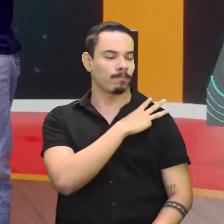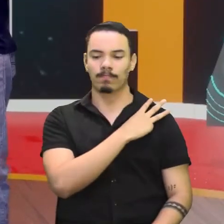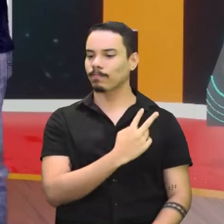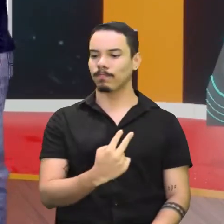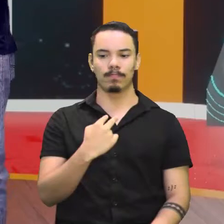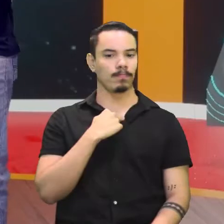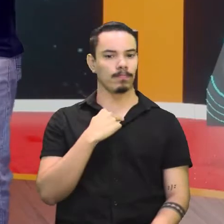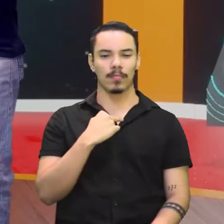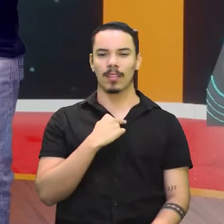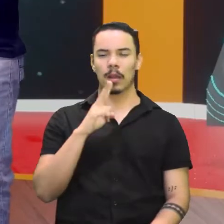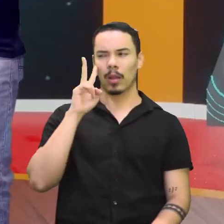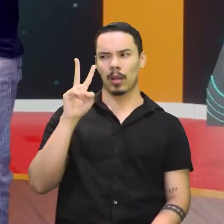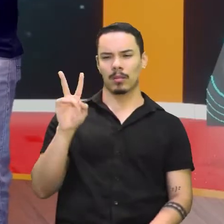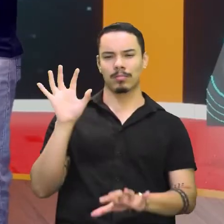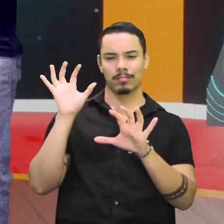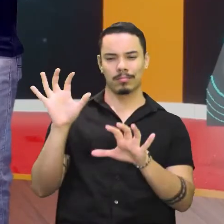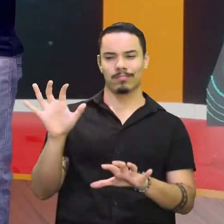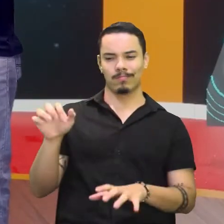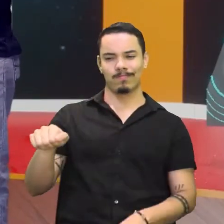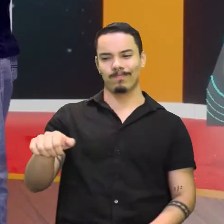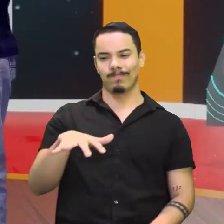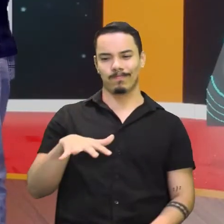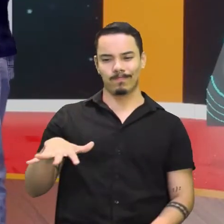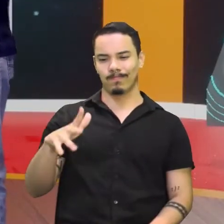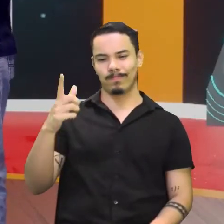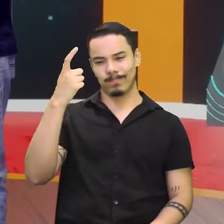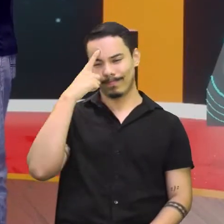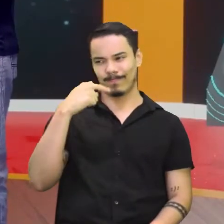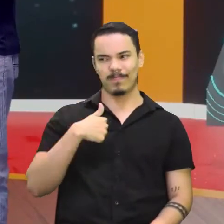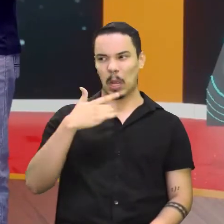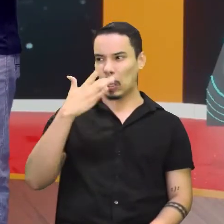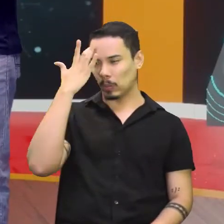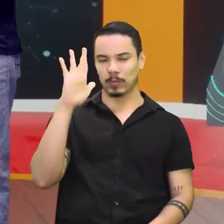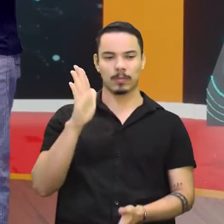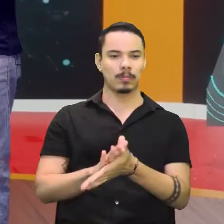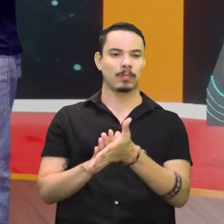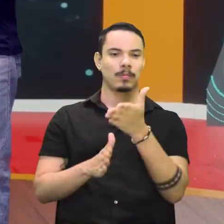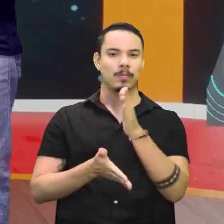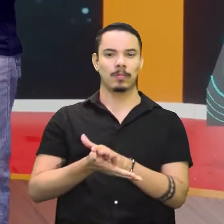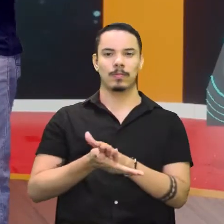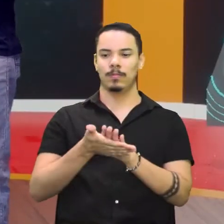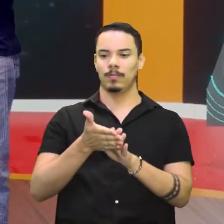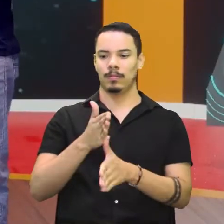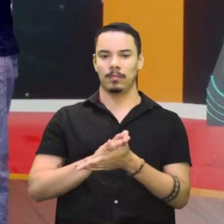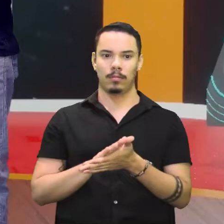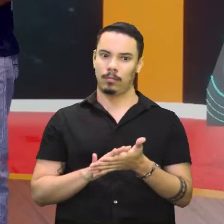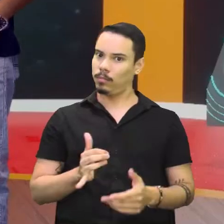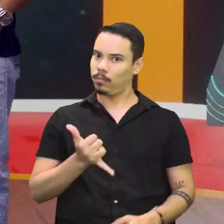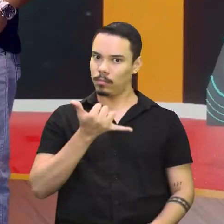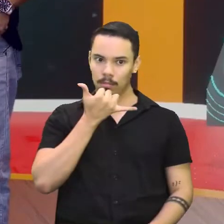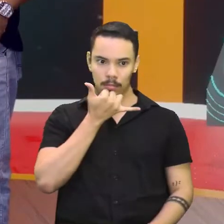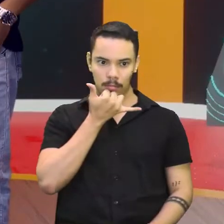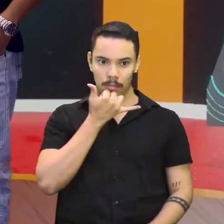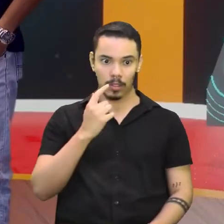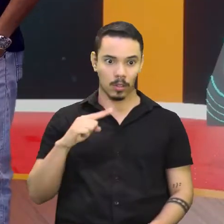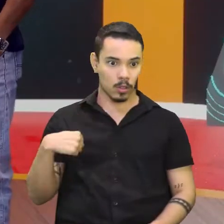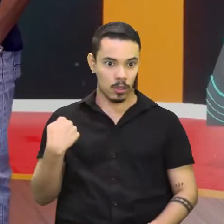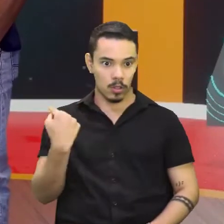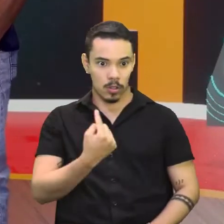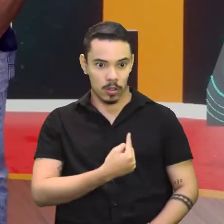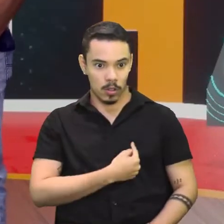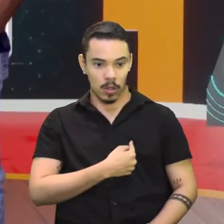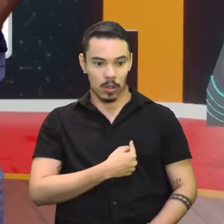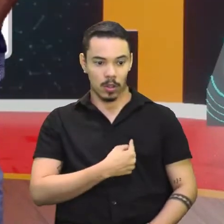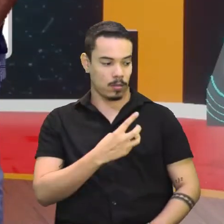mais olhar para uma situação e falar assim, ah, não sei fazer. Não, eu vou mais longe, não é nem nós do ensino médio, nós, alunos